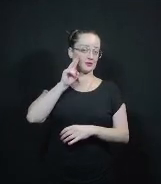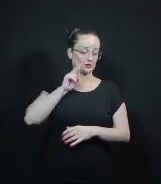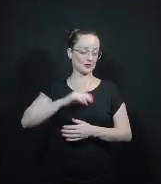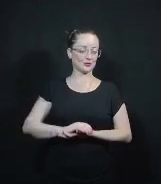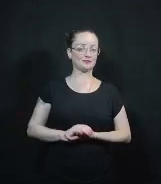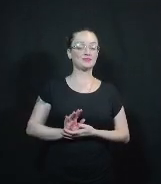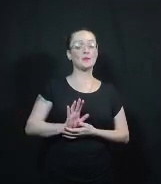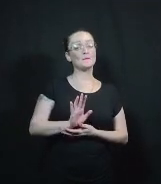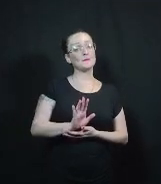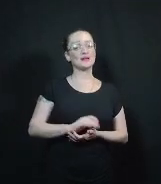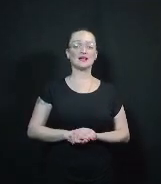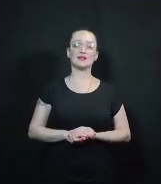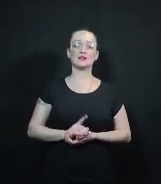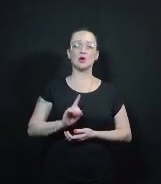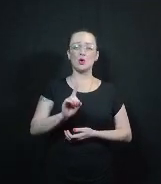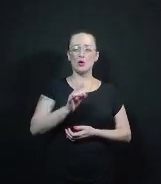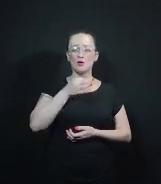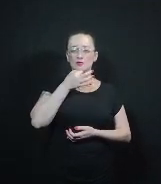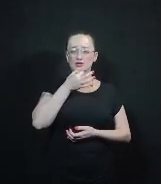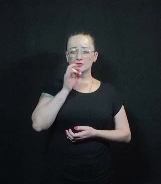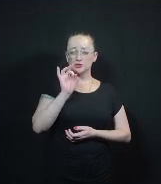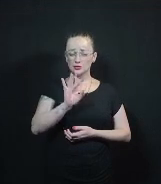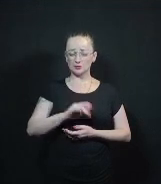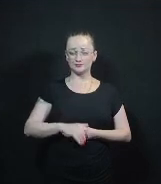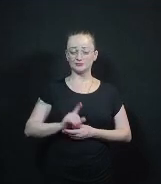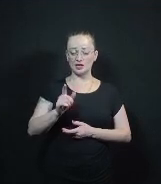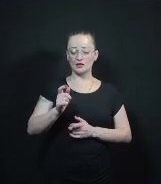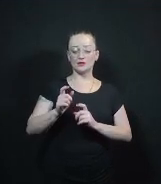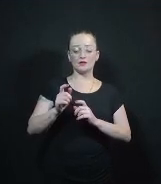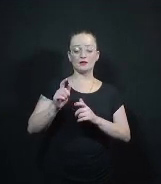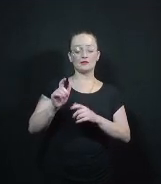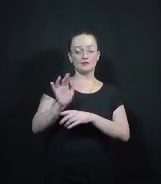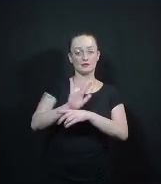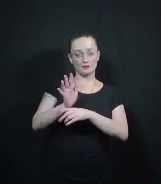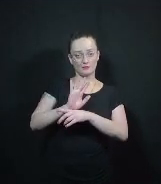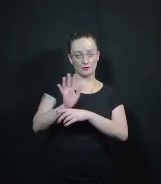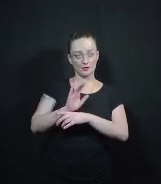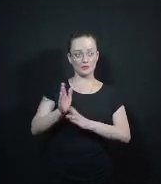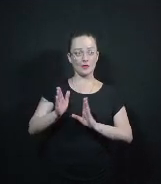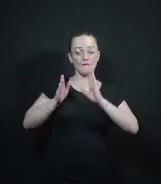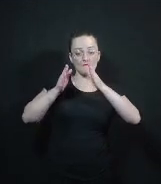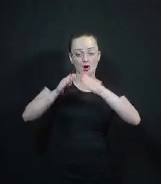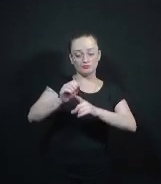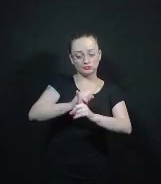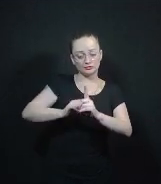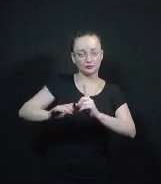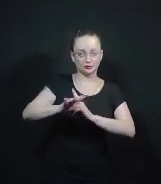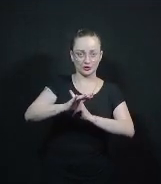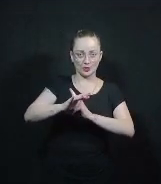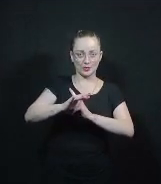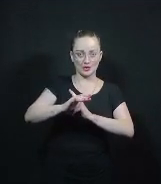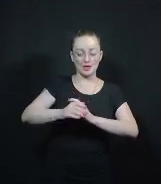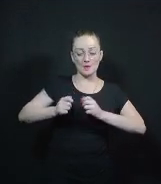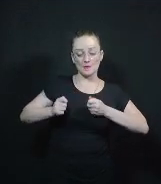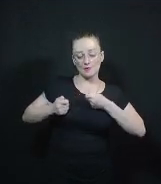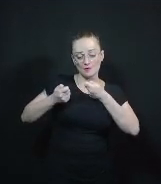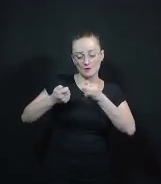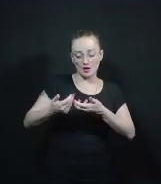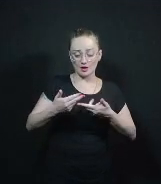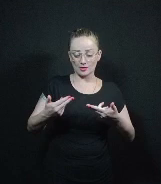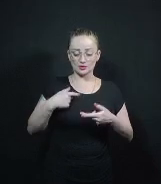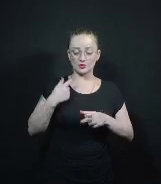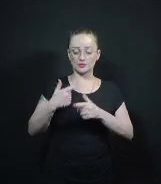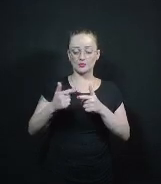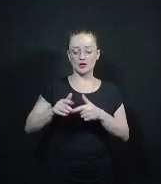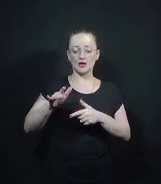Mas, assim, uma pequena observação sobre esse filme, ele é muito asocial. Ele atribui muito a causa dos nossos problemas